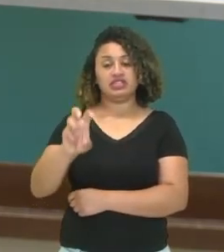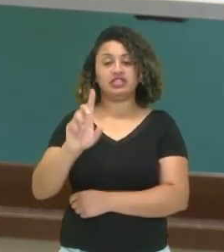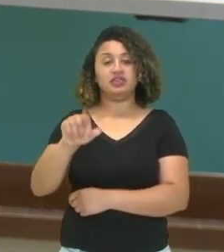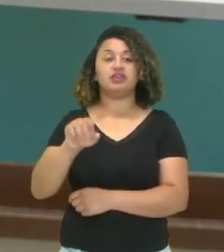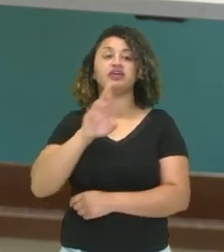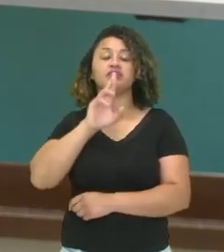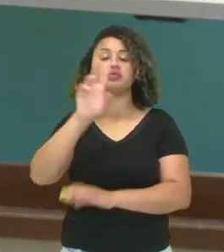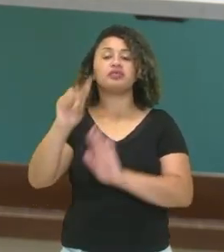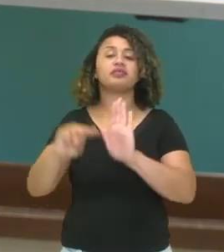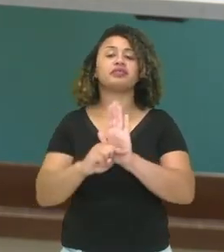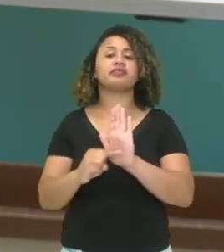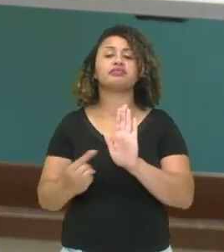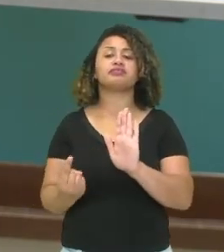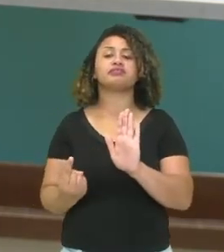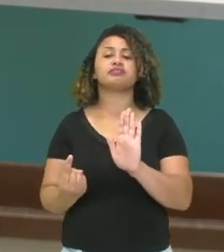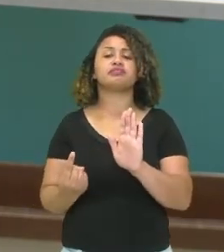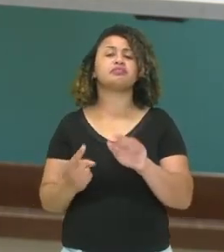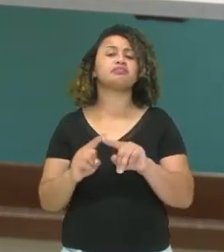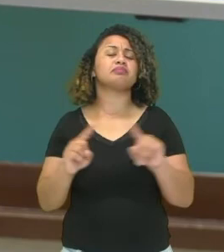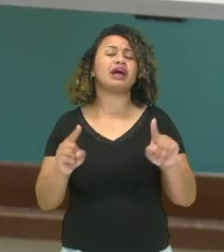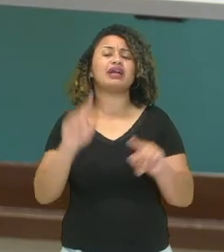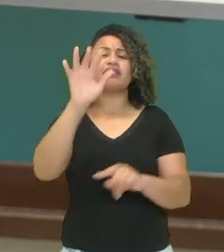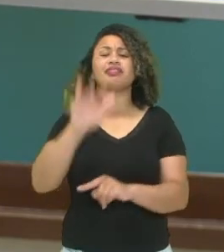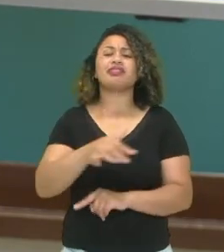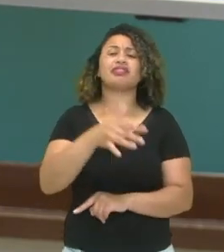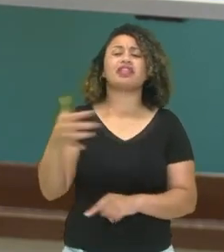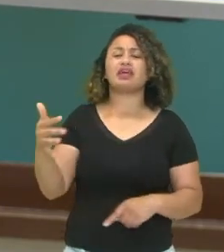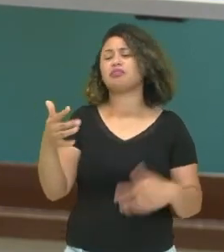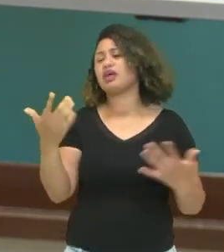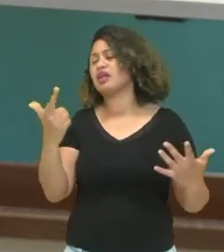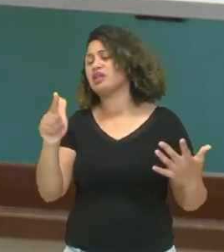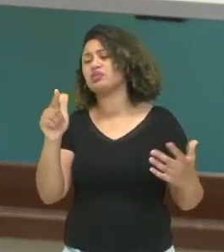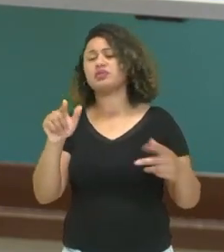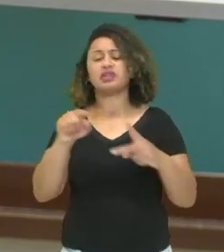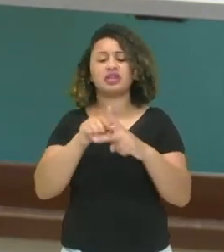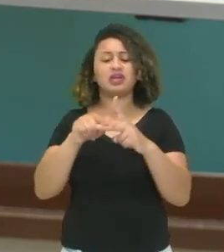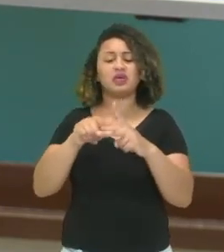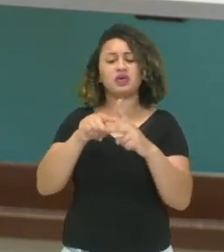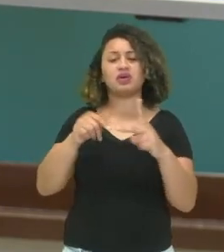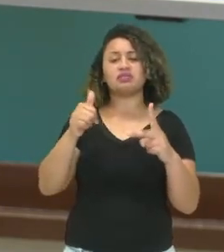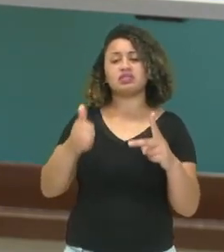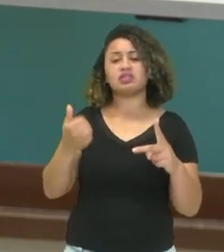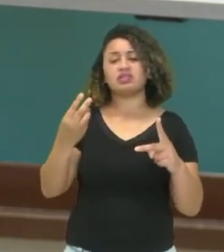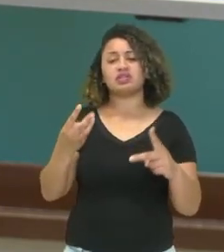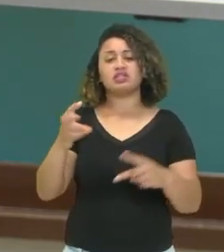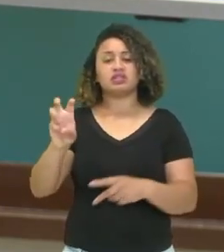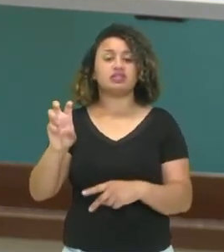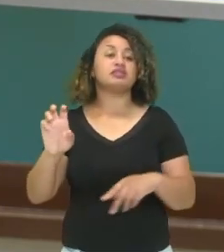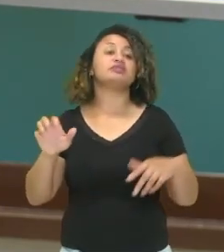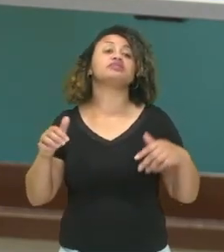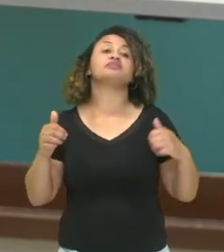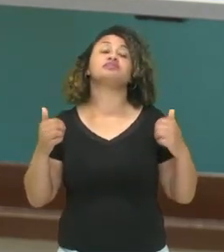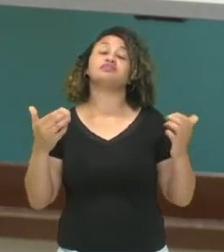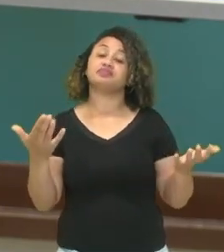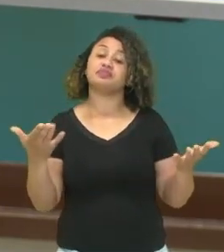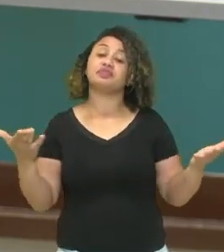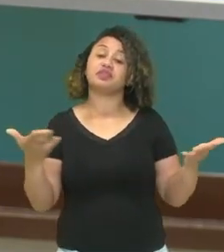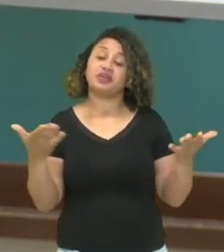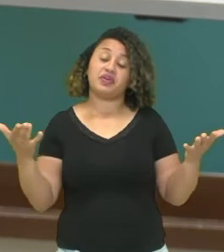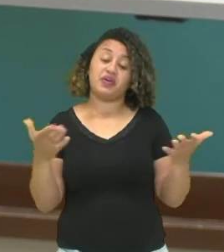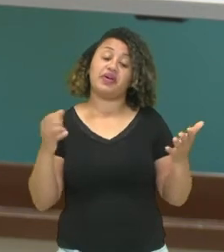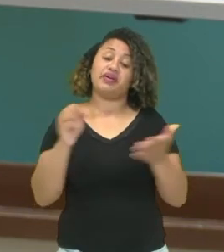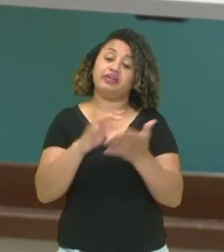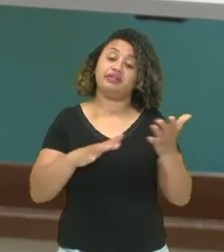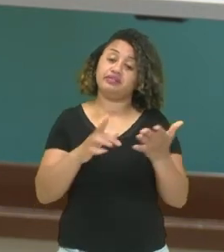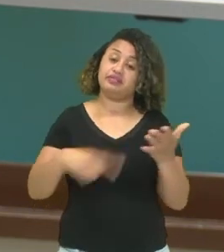Então, professor, mas eu não tenho a tabela não tem o ângulo de 135 graus. Bem, agora eu vou dar uma tarefinha